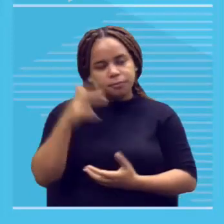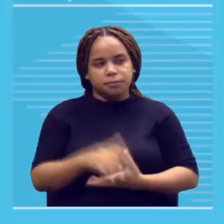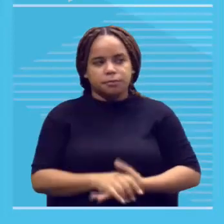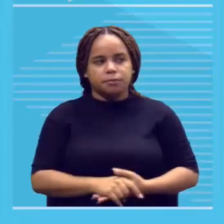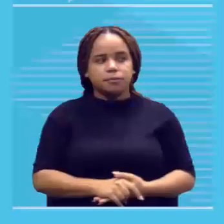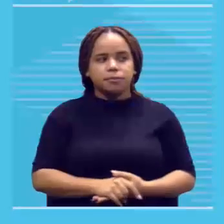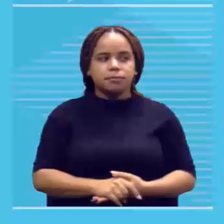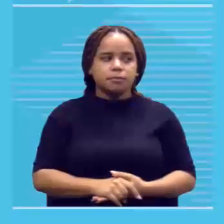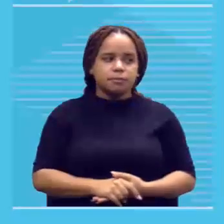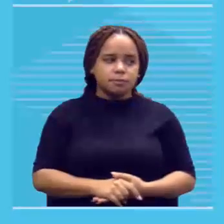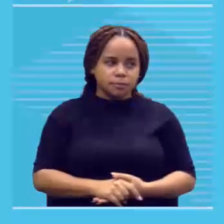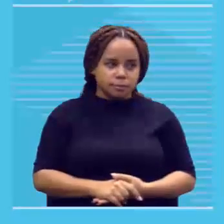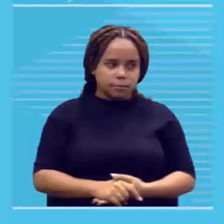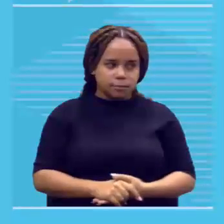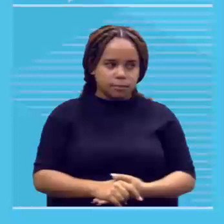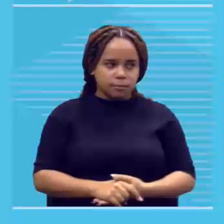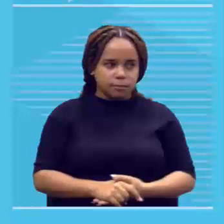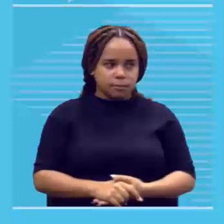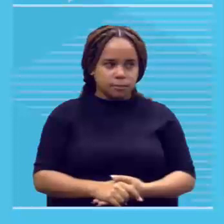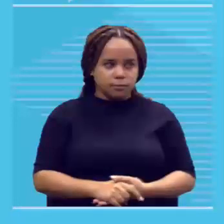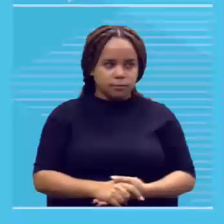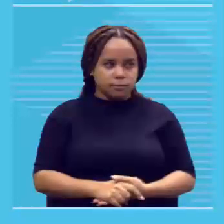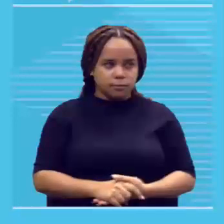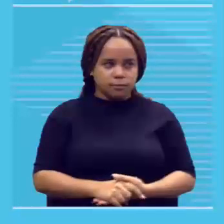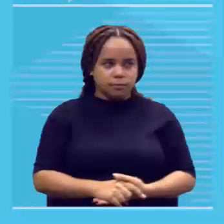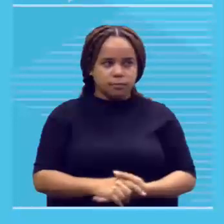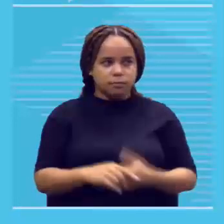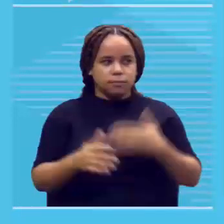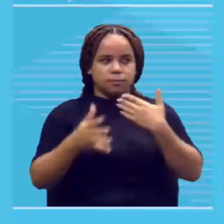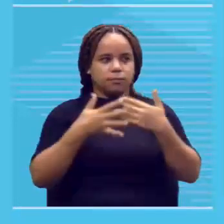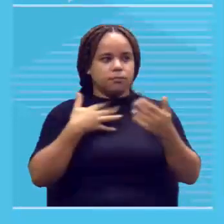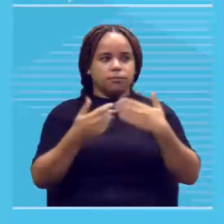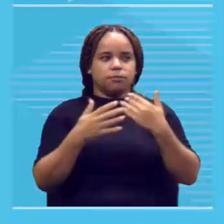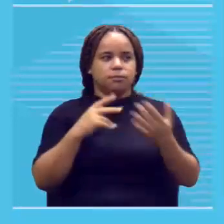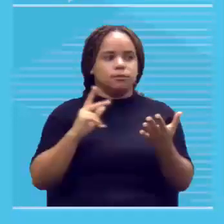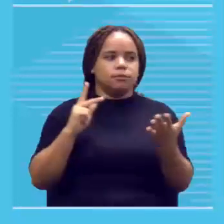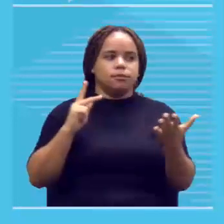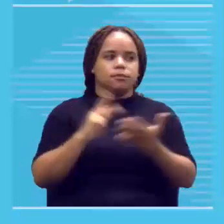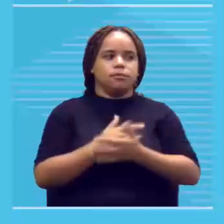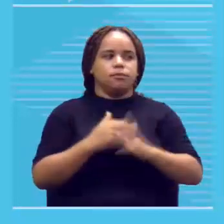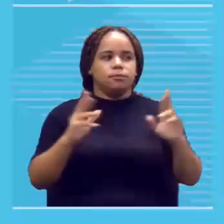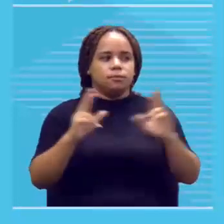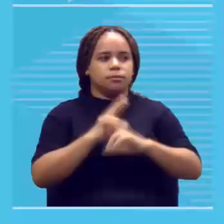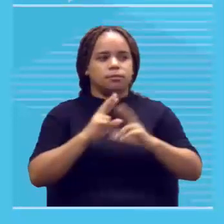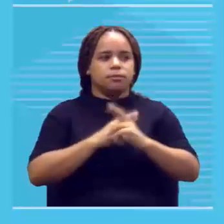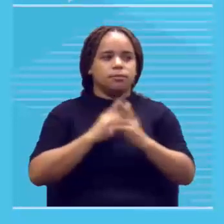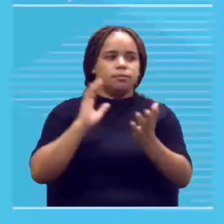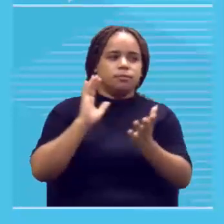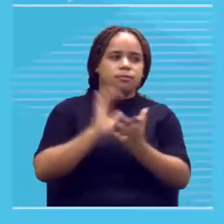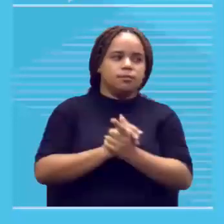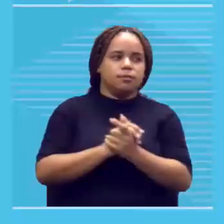pense no outro tá bom tá é em qualquer situação com relação de casamento sala de aula